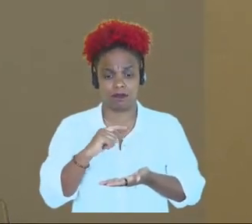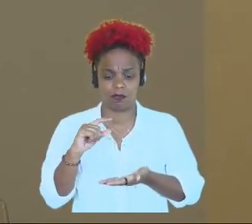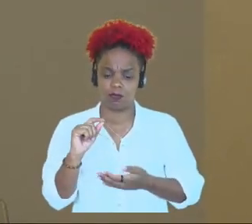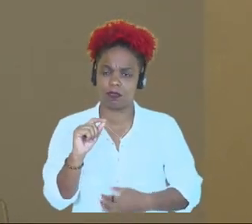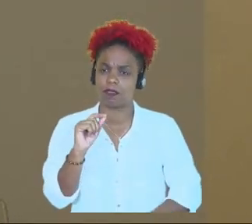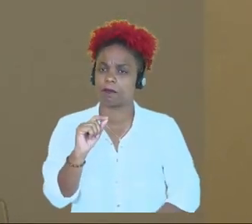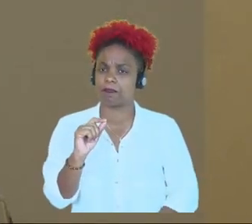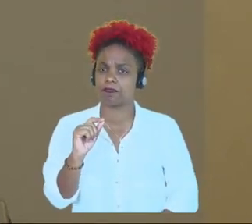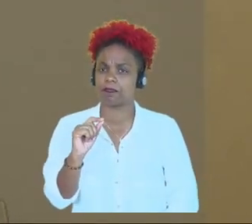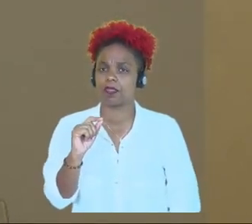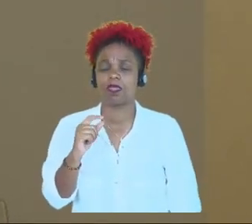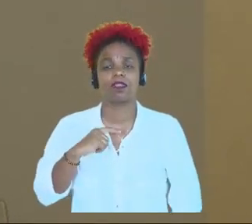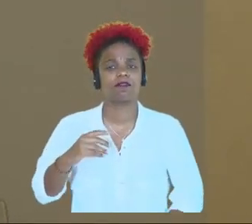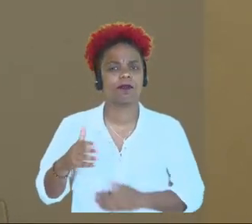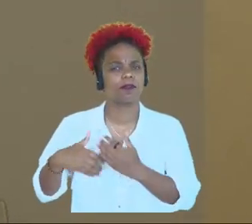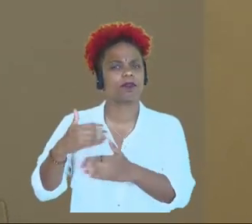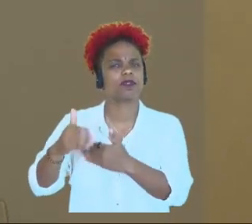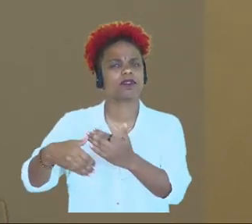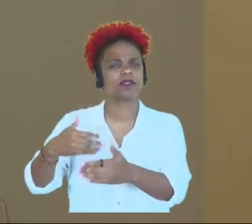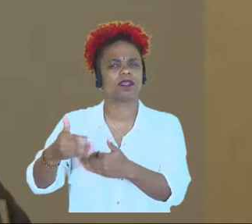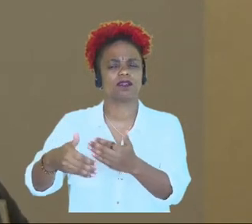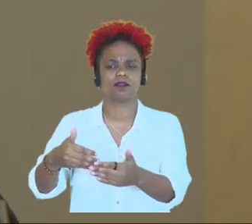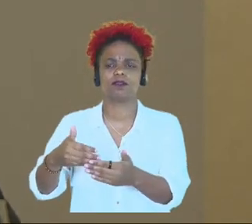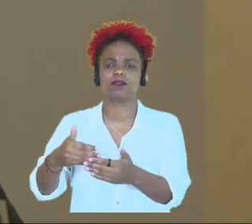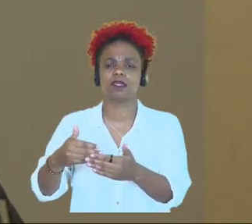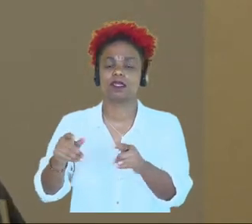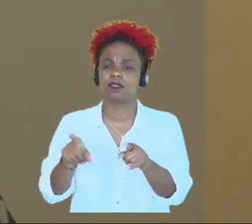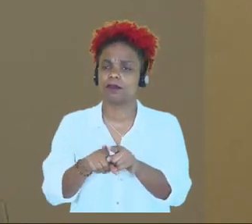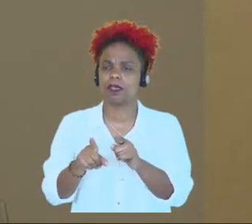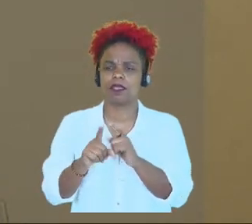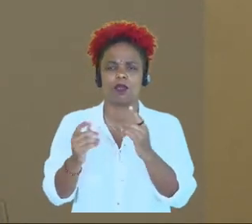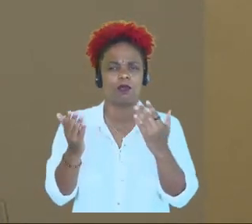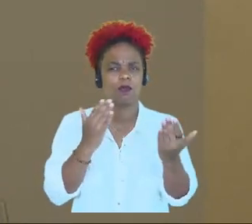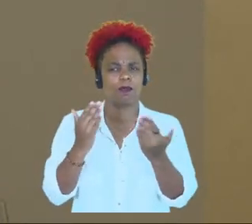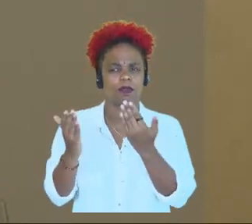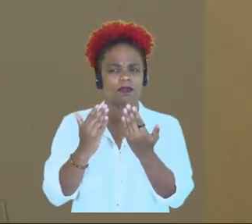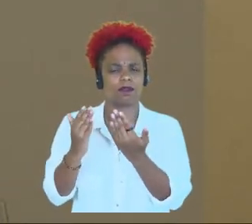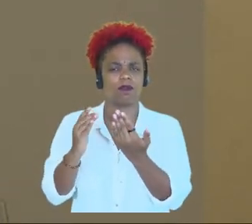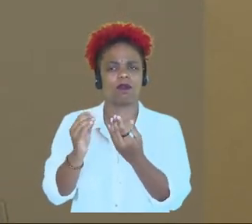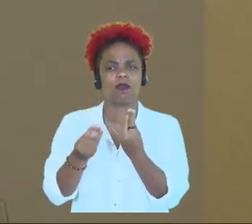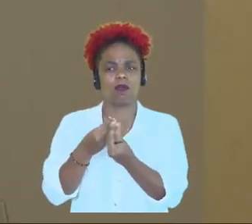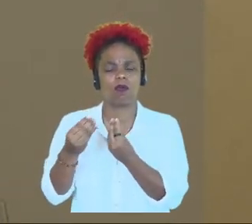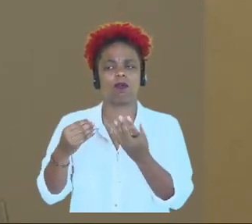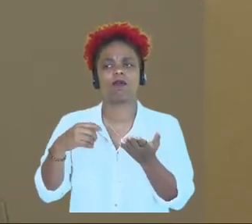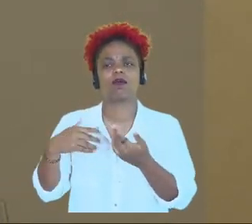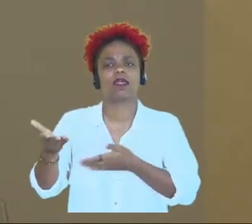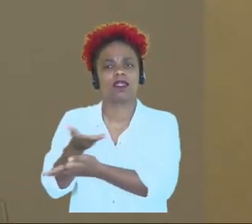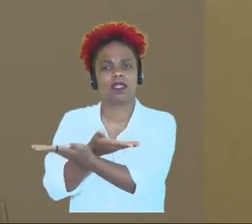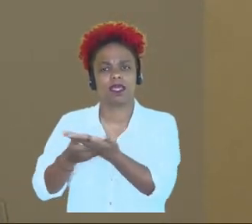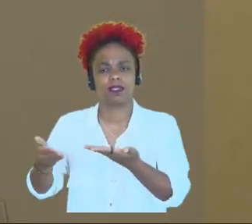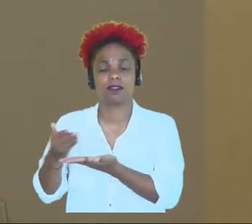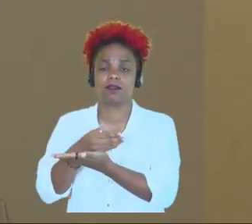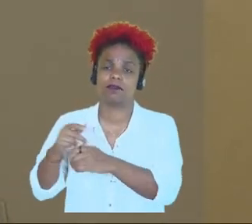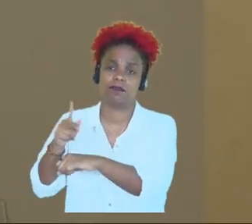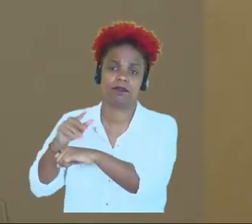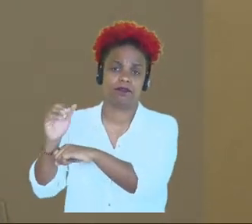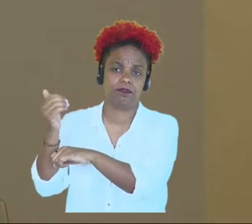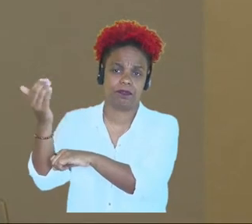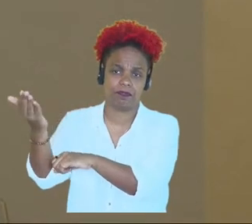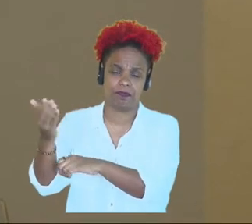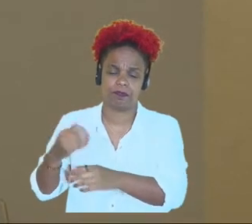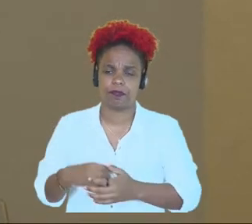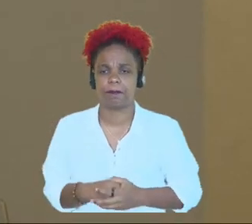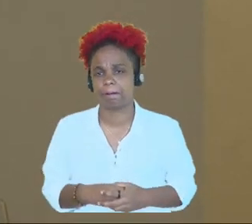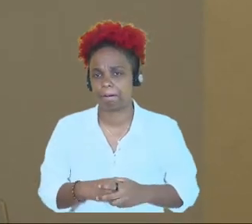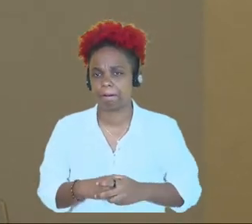horizonte o processo de longo prazo e as comparações possíveis internacionais. Eu escrevi outro dia na Folha de São